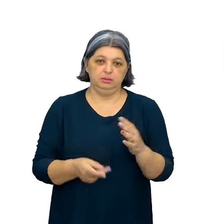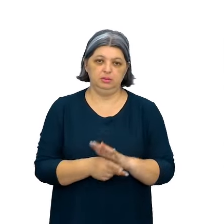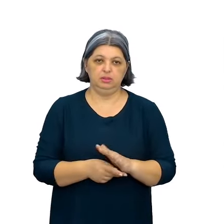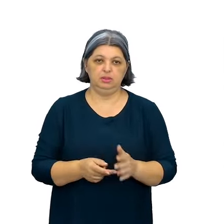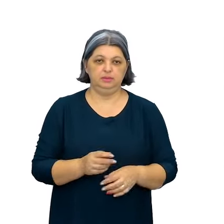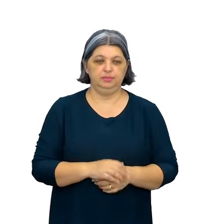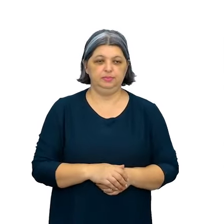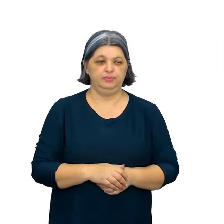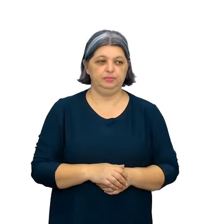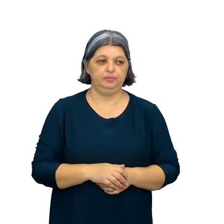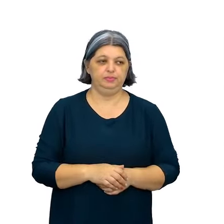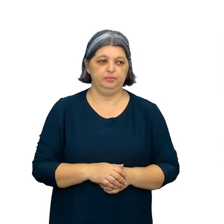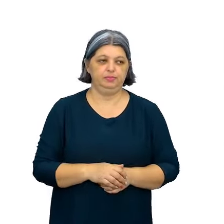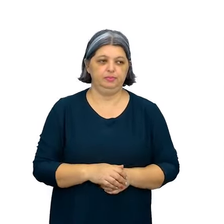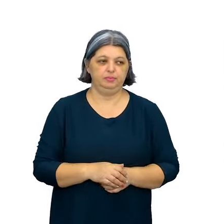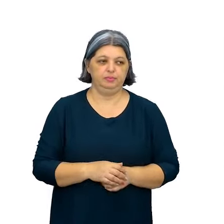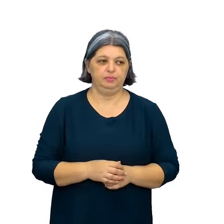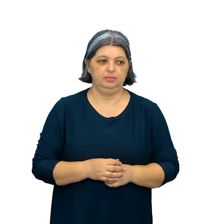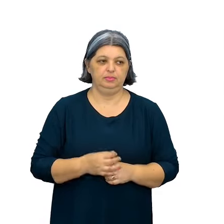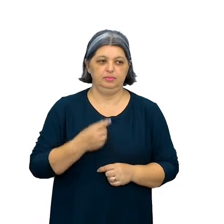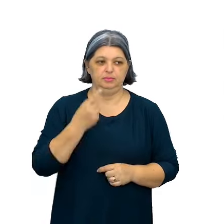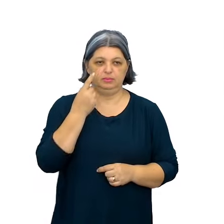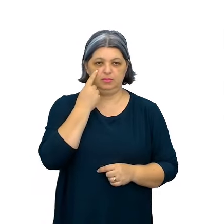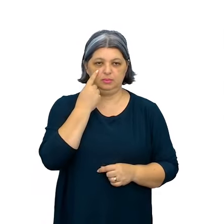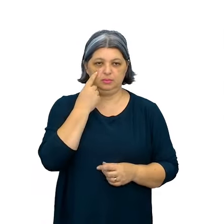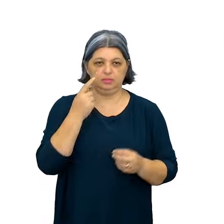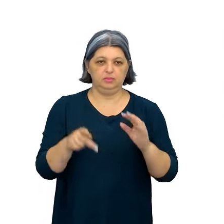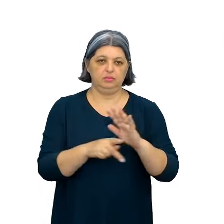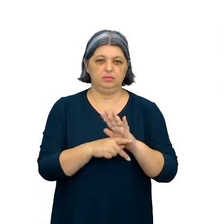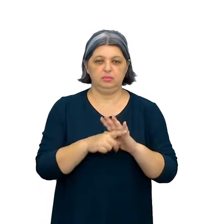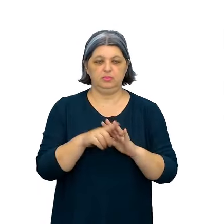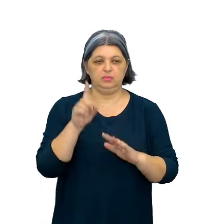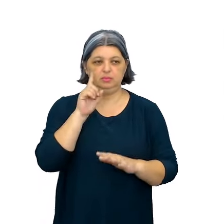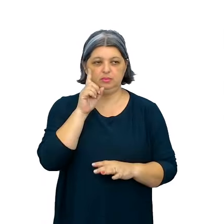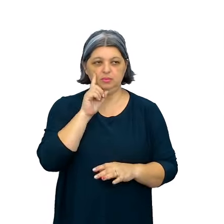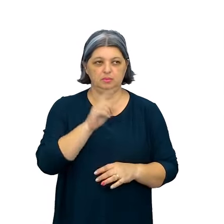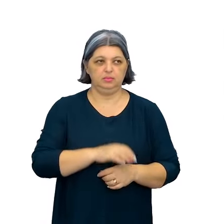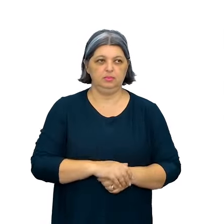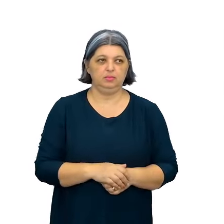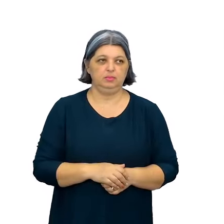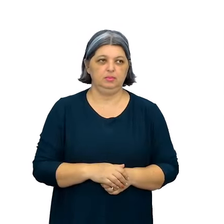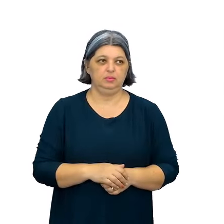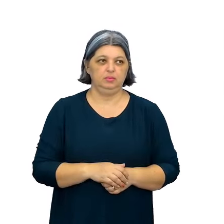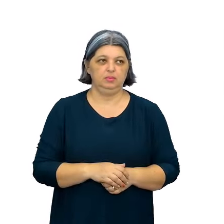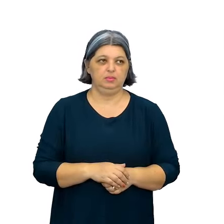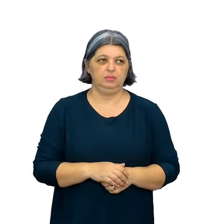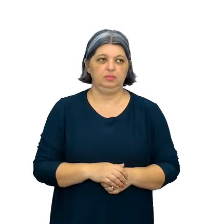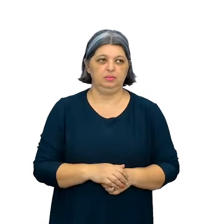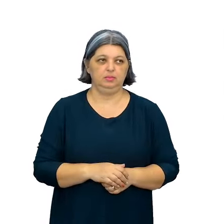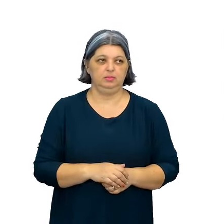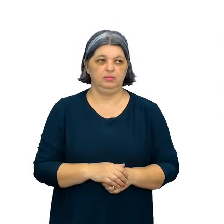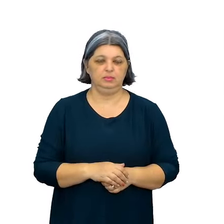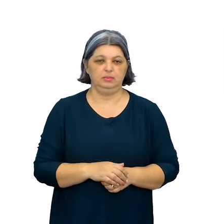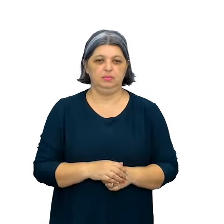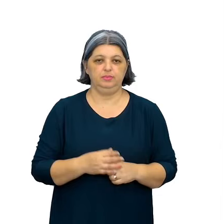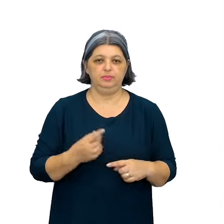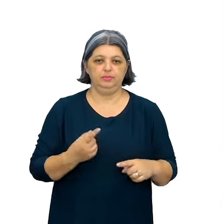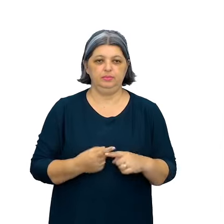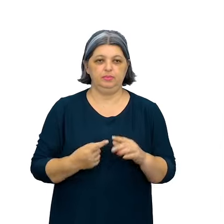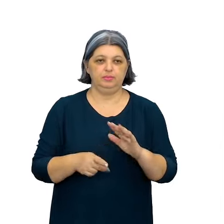verbos de ação temática cotidiana. Muito bem, professores, vamos avançando.